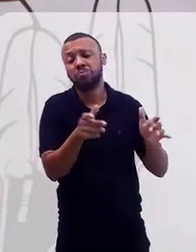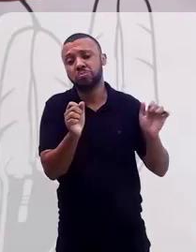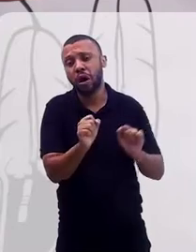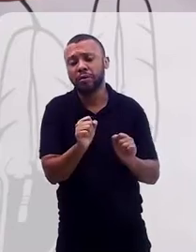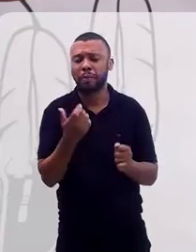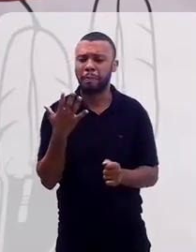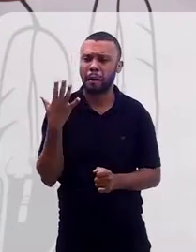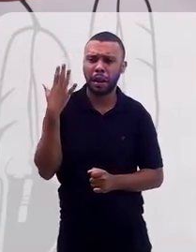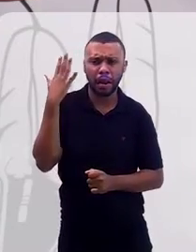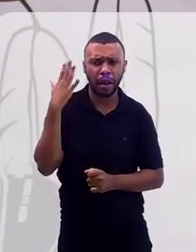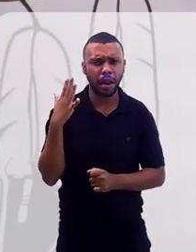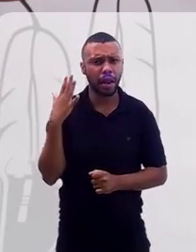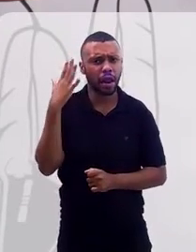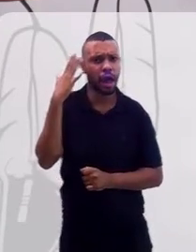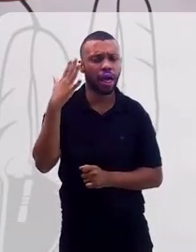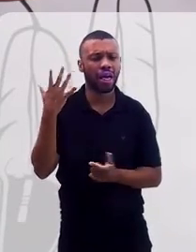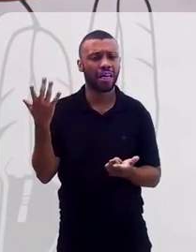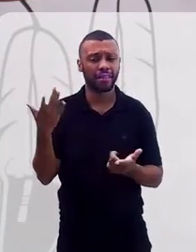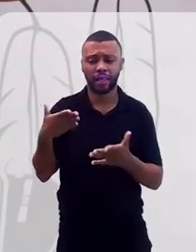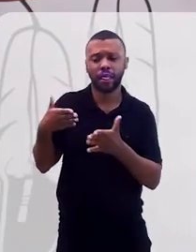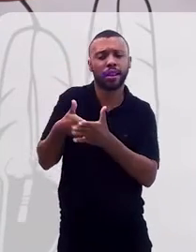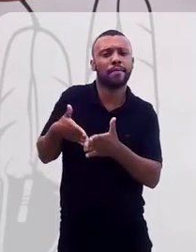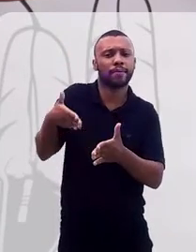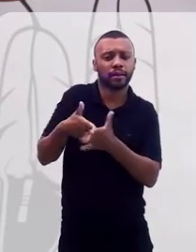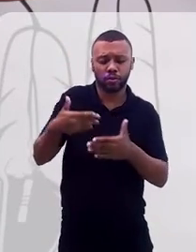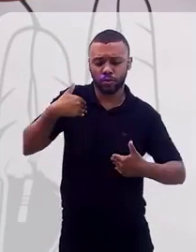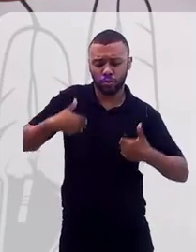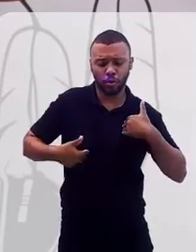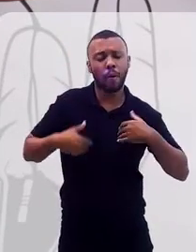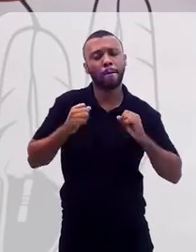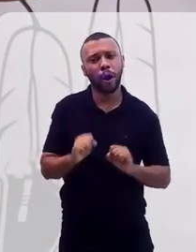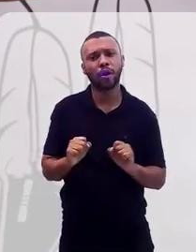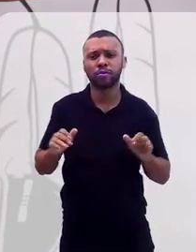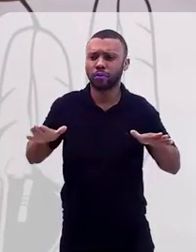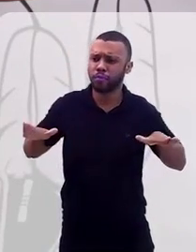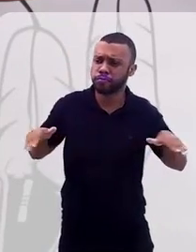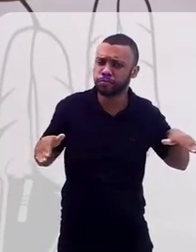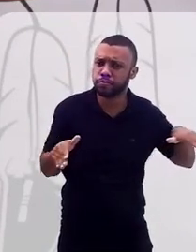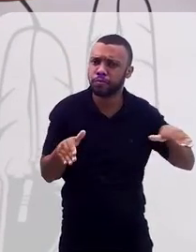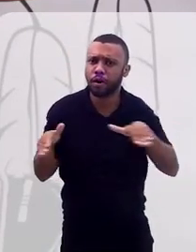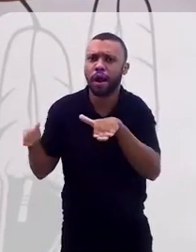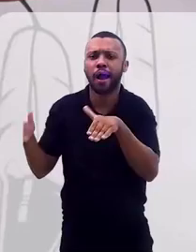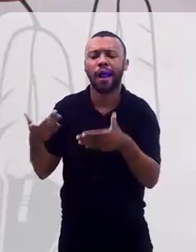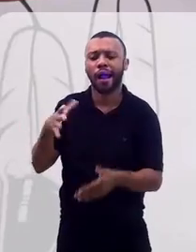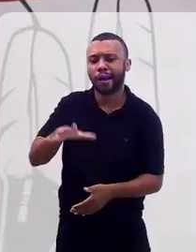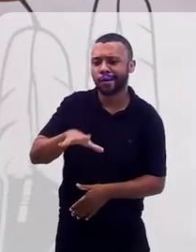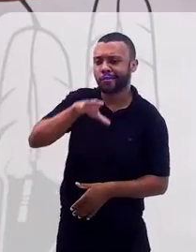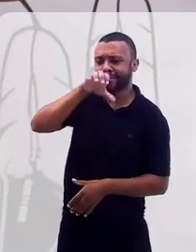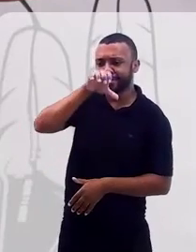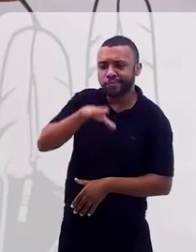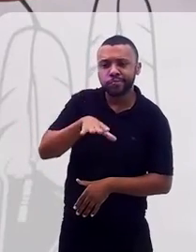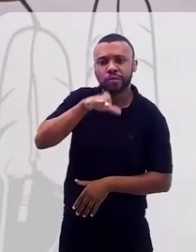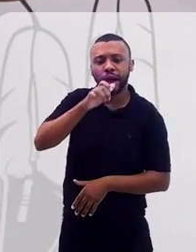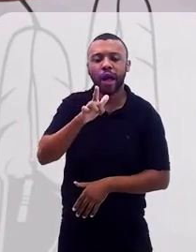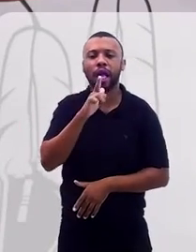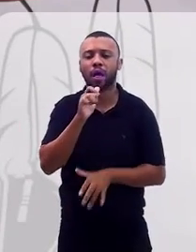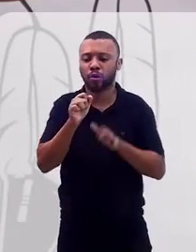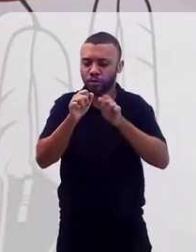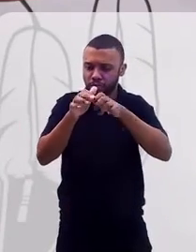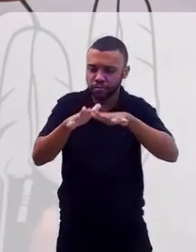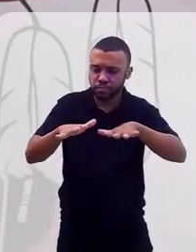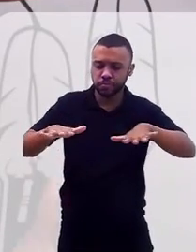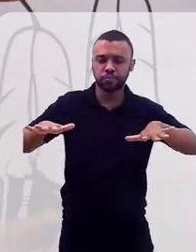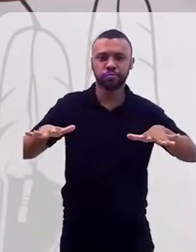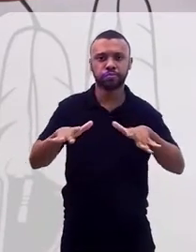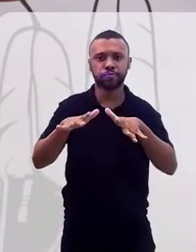eu posso ultrapassar a dificuldade de ter um corpo né eu posso voar eu posso respirar embaixo d'água eu posso ultrapassar